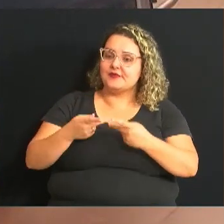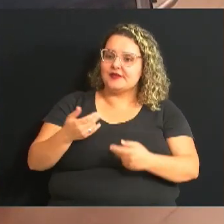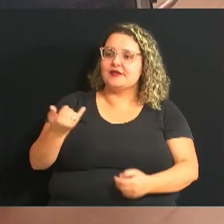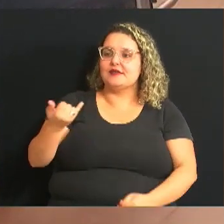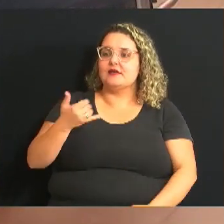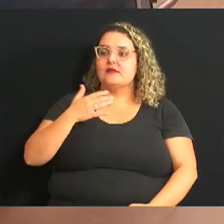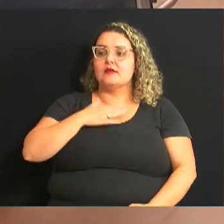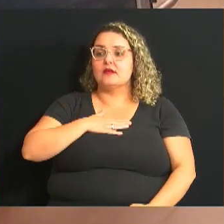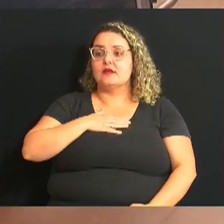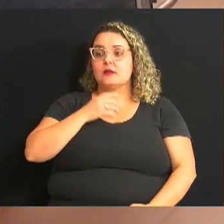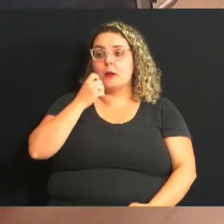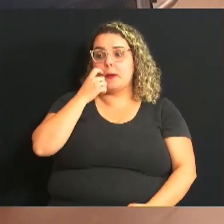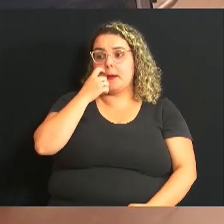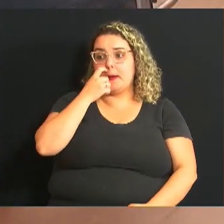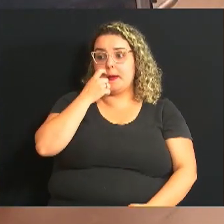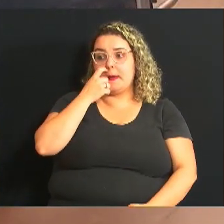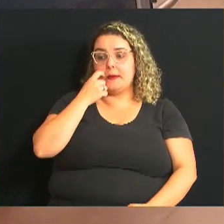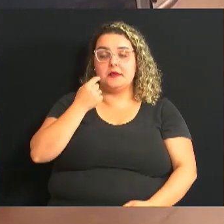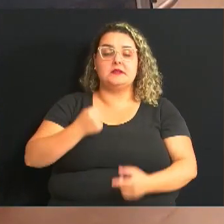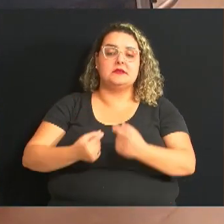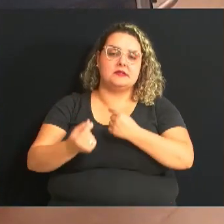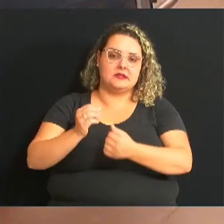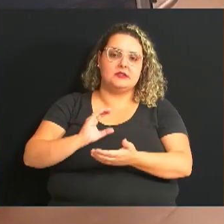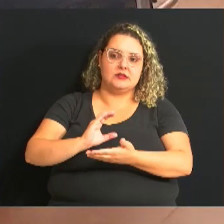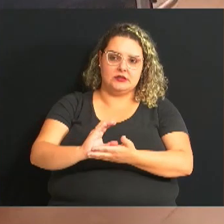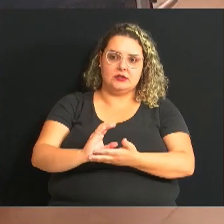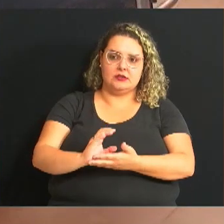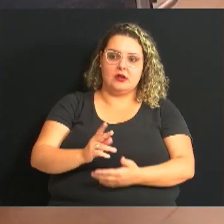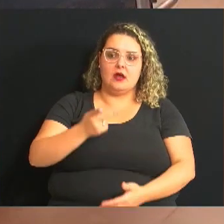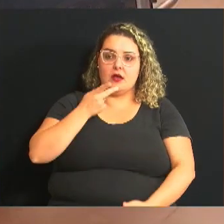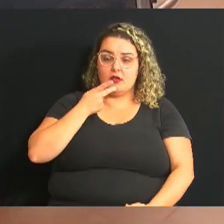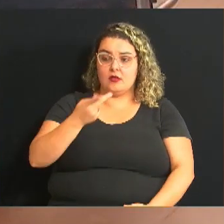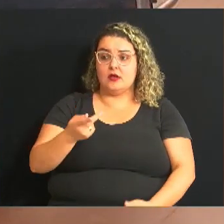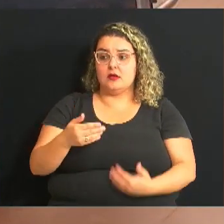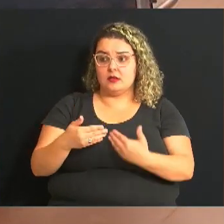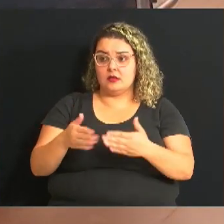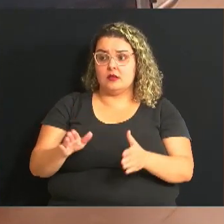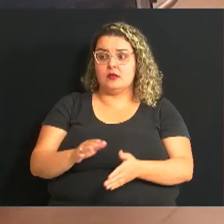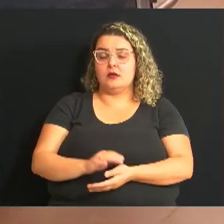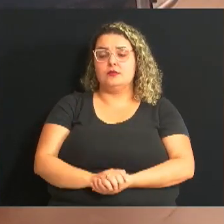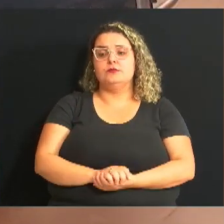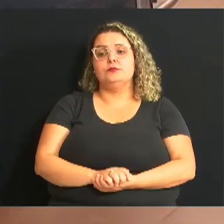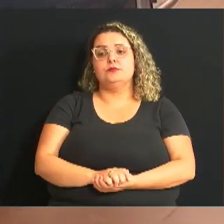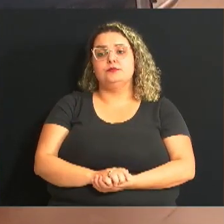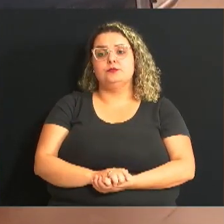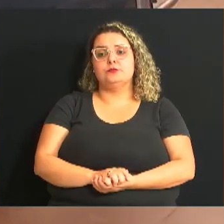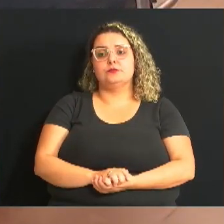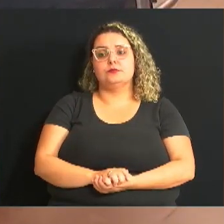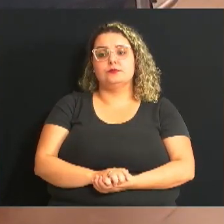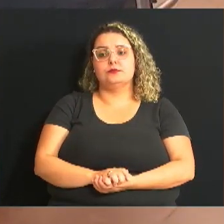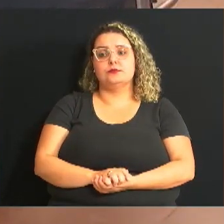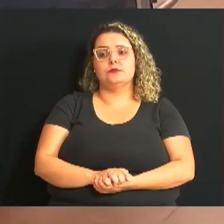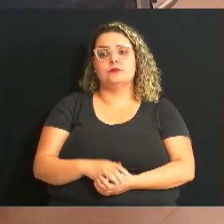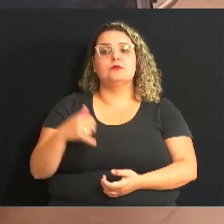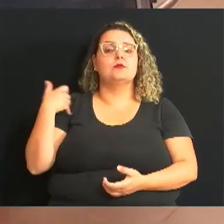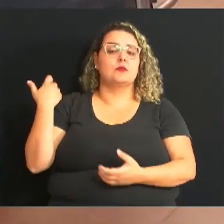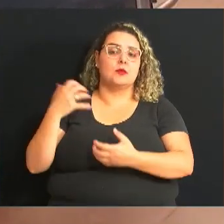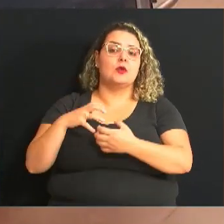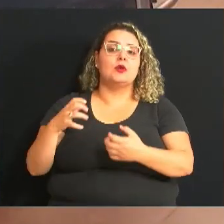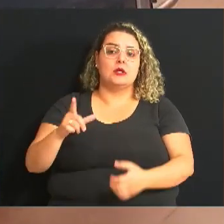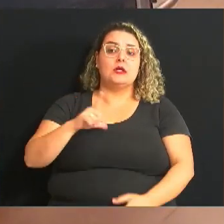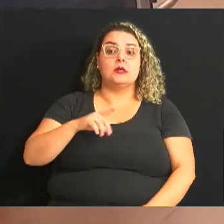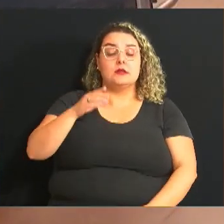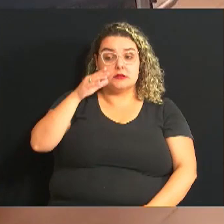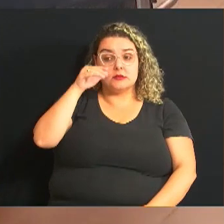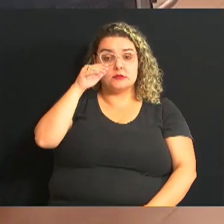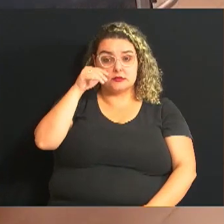mim desse investimento. A gente acabou de mencionar na abertura aqui do idoso. Inclusive, tem uma